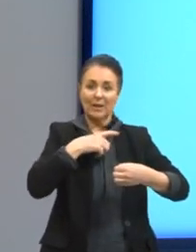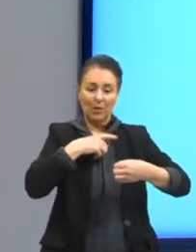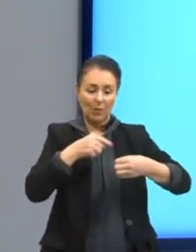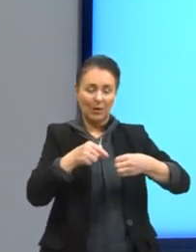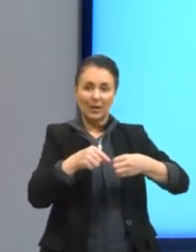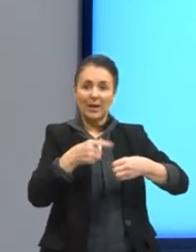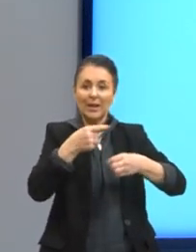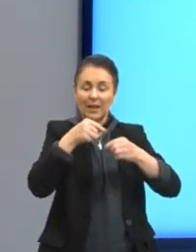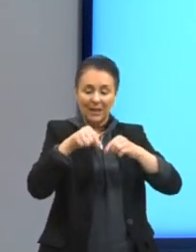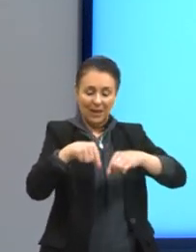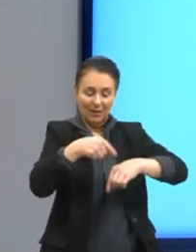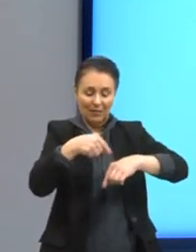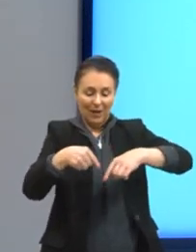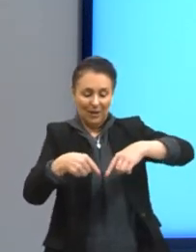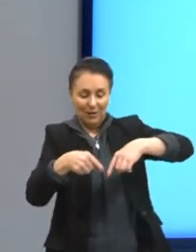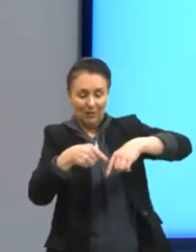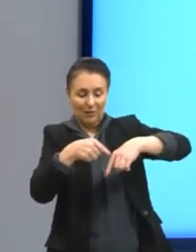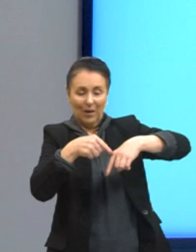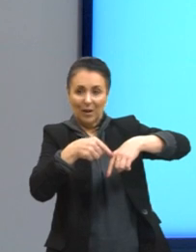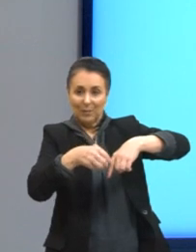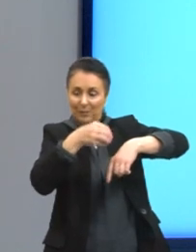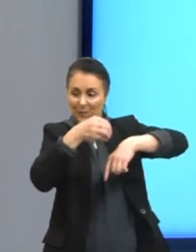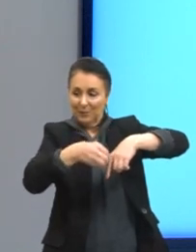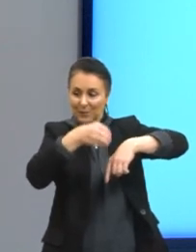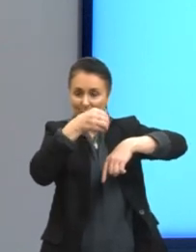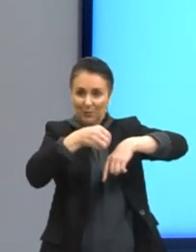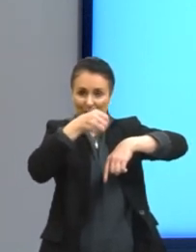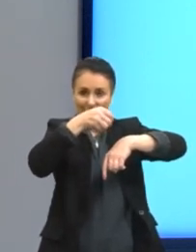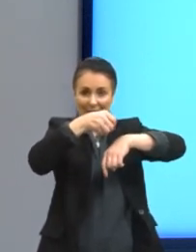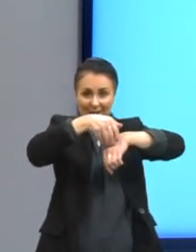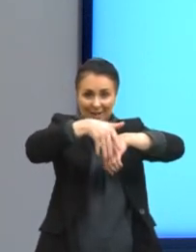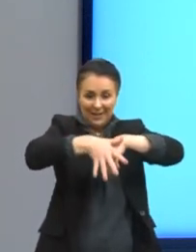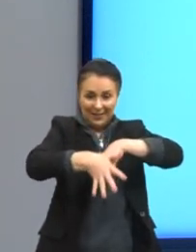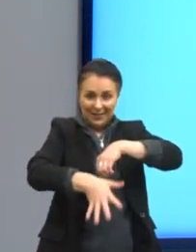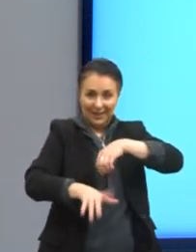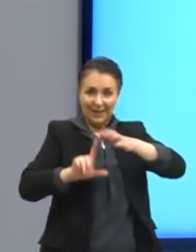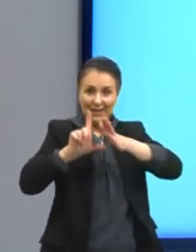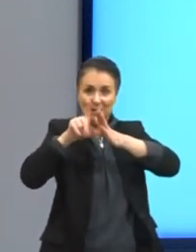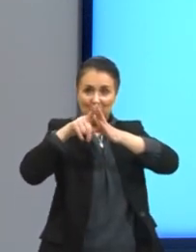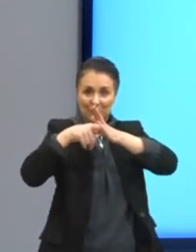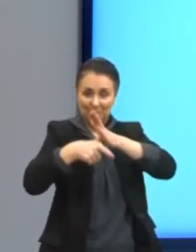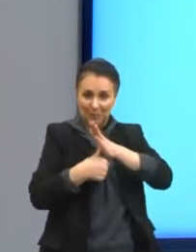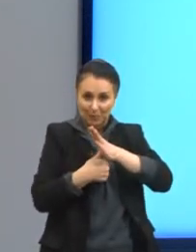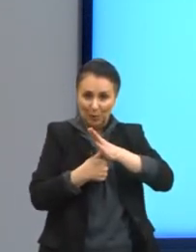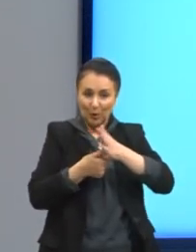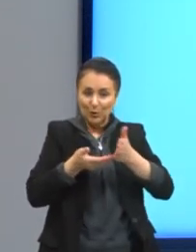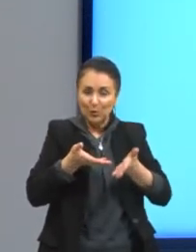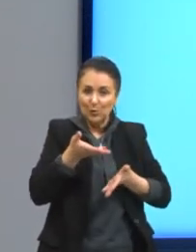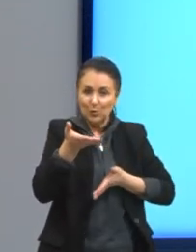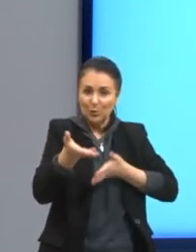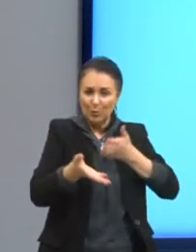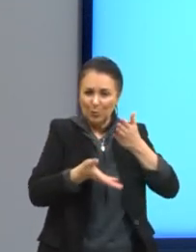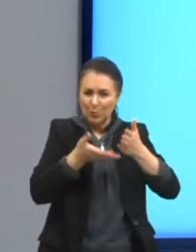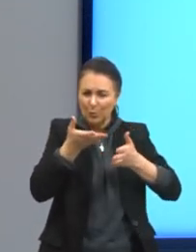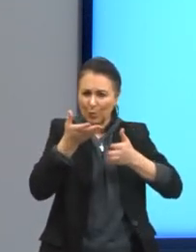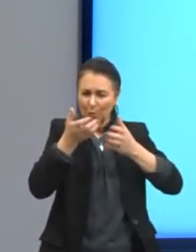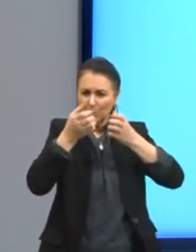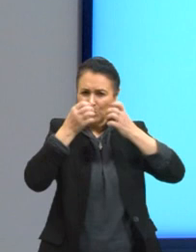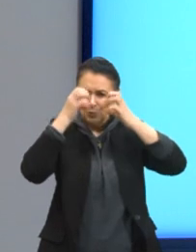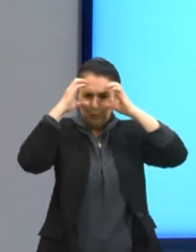e vai lá para a medula espinhal tá depois o impulso nervoso